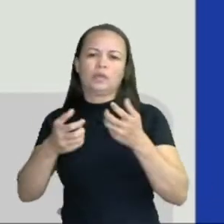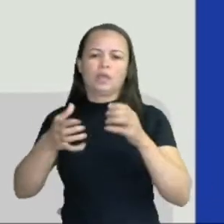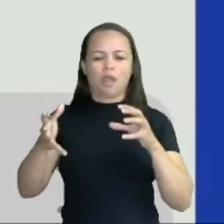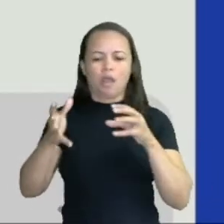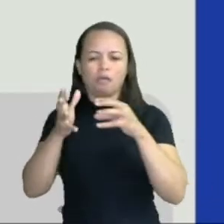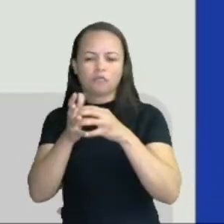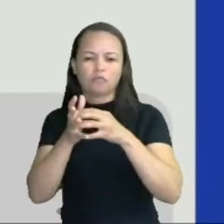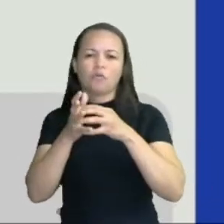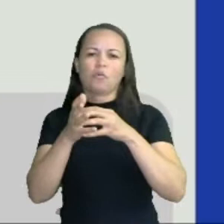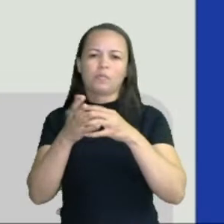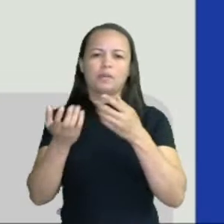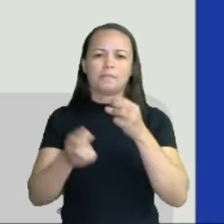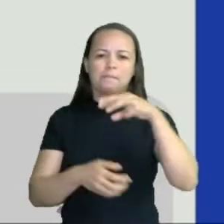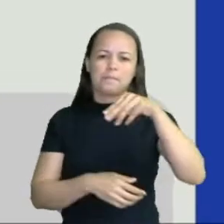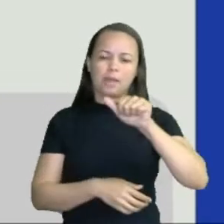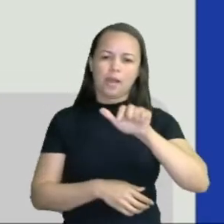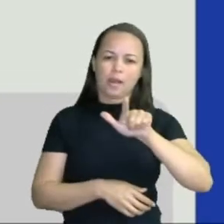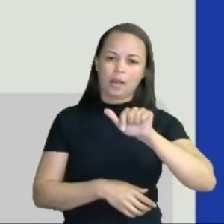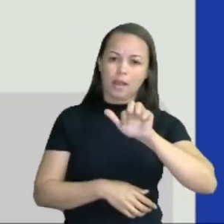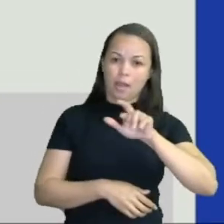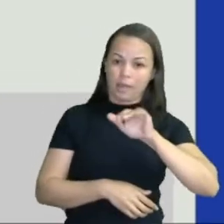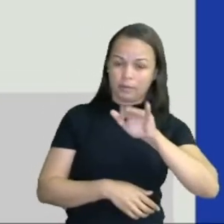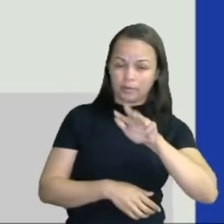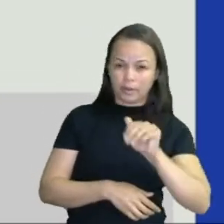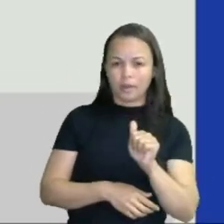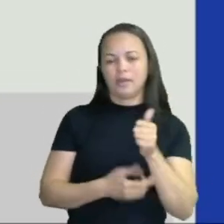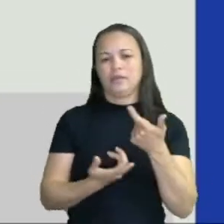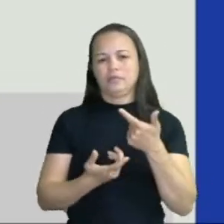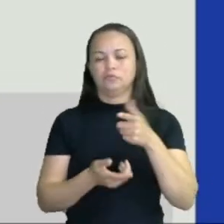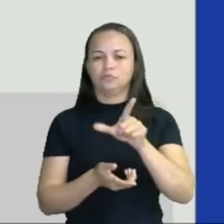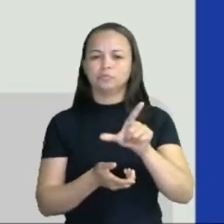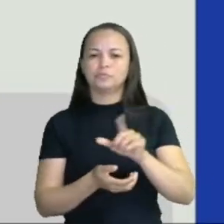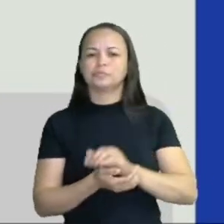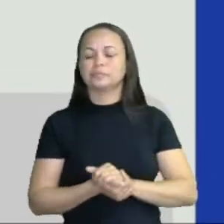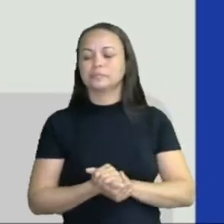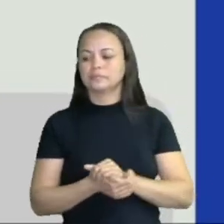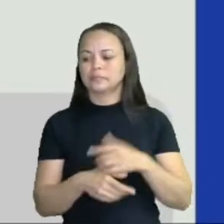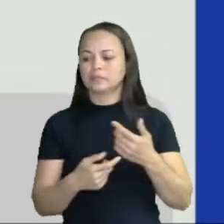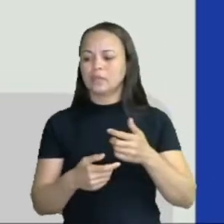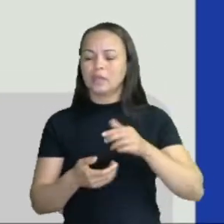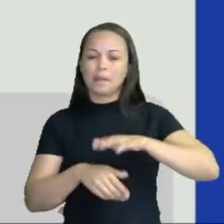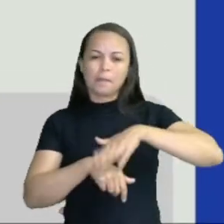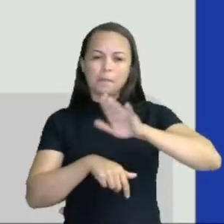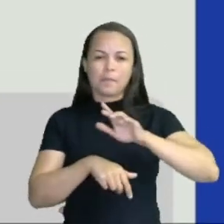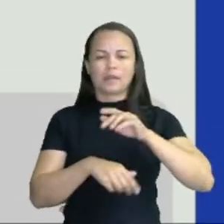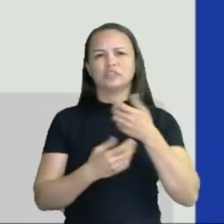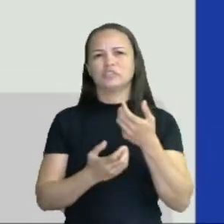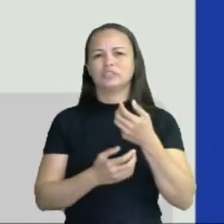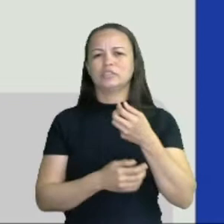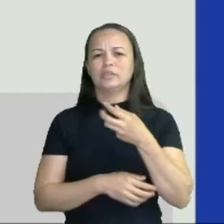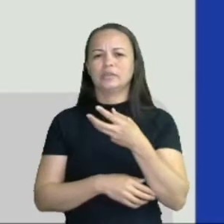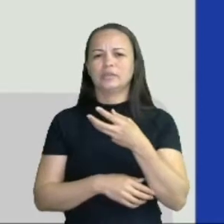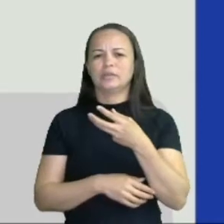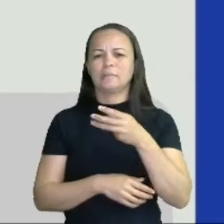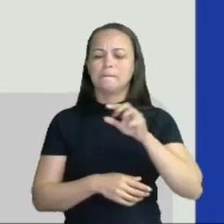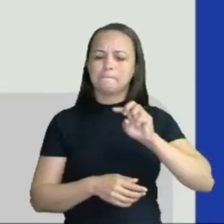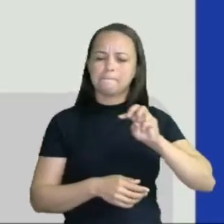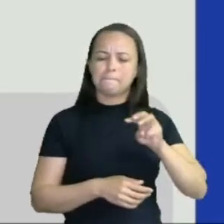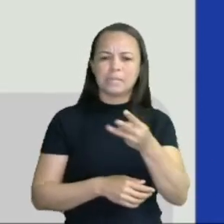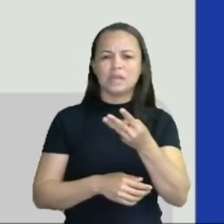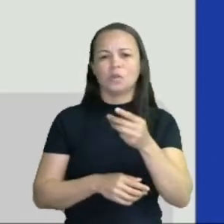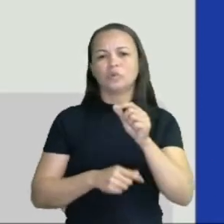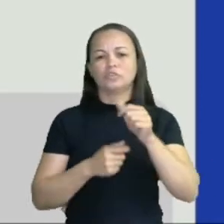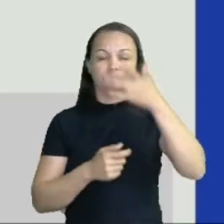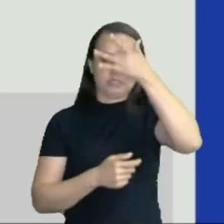a cada 4 segundos. E mais de 800 milhões de pessoas sabem como é dormir com fome, a maioria composta